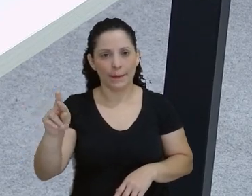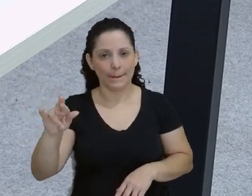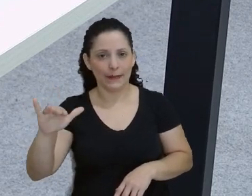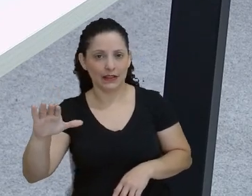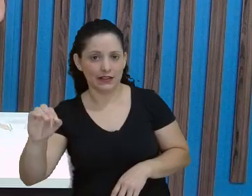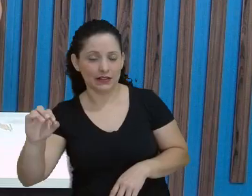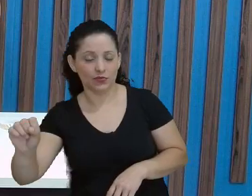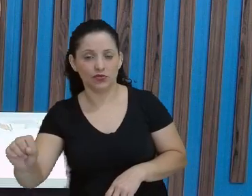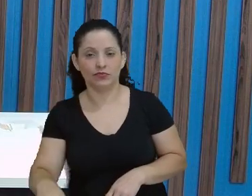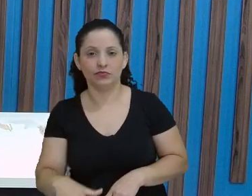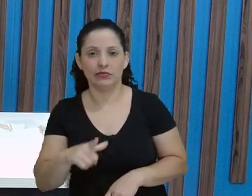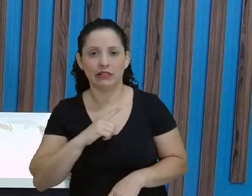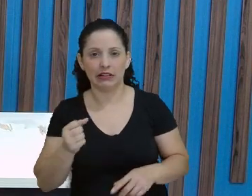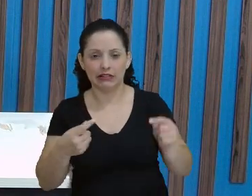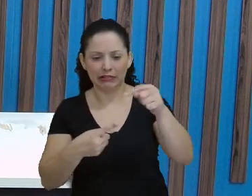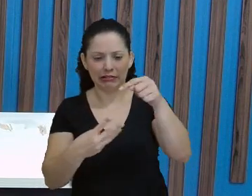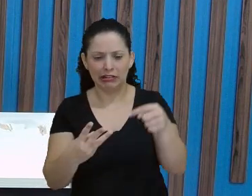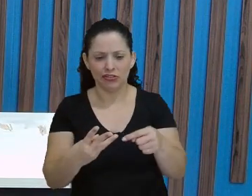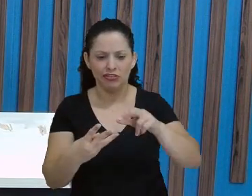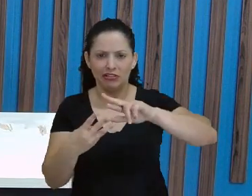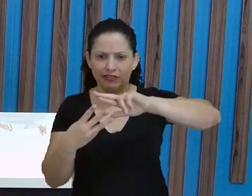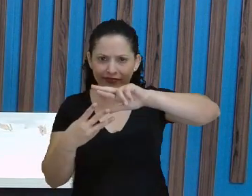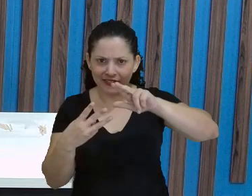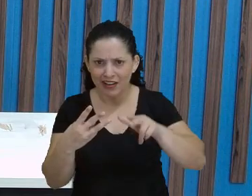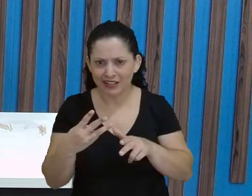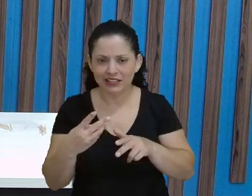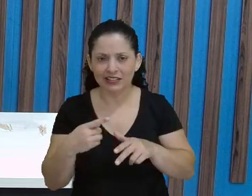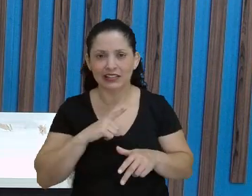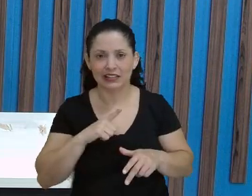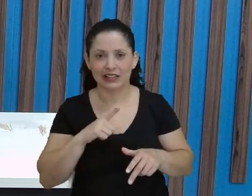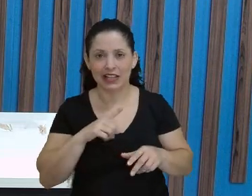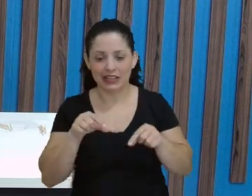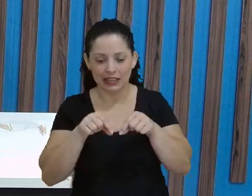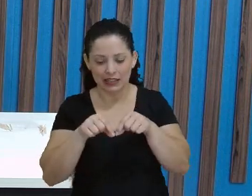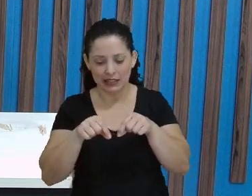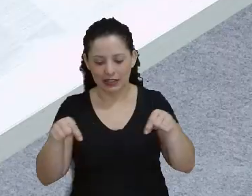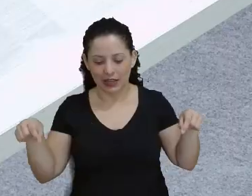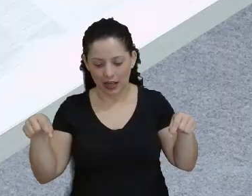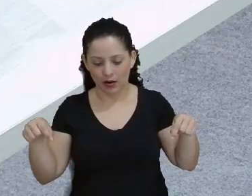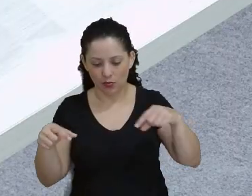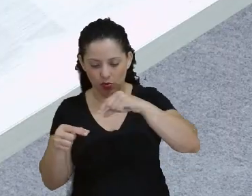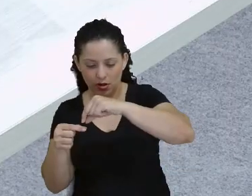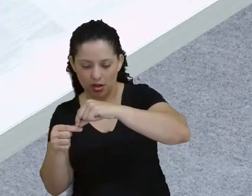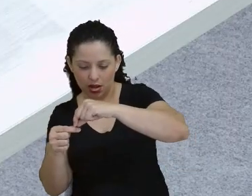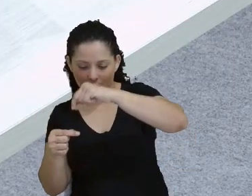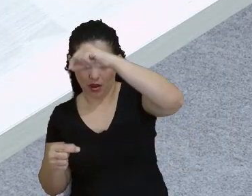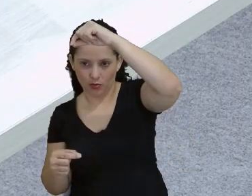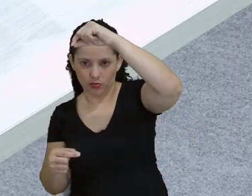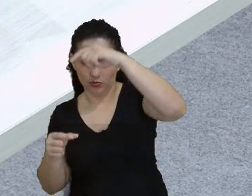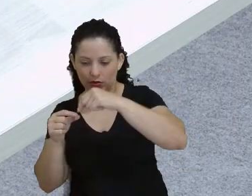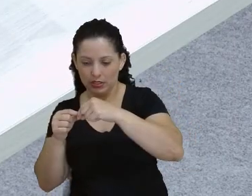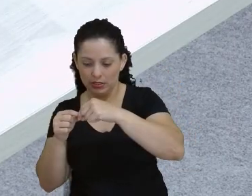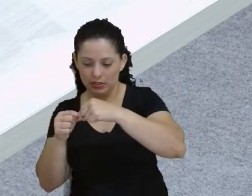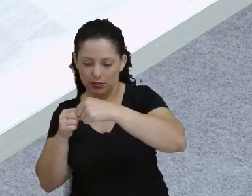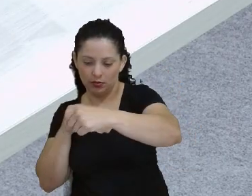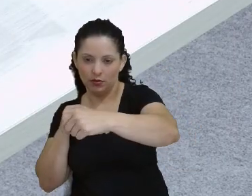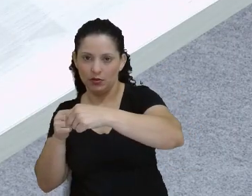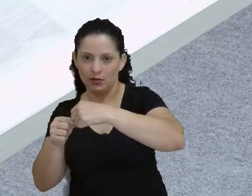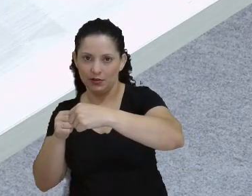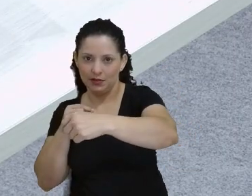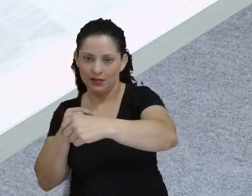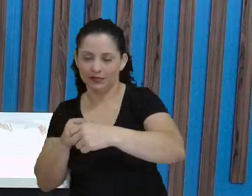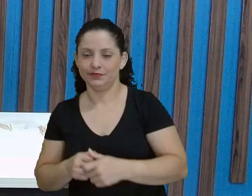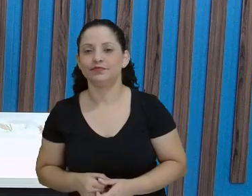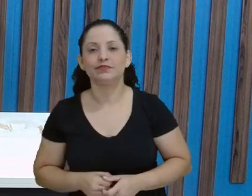têm 3 dimensões. Ela tem largura, altura e, diferente